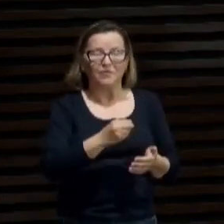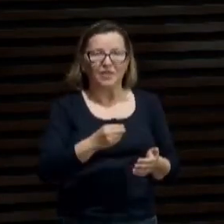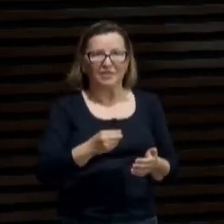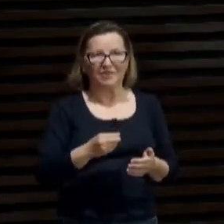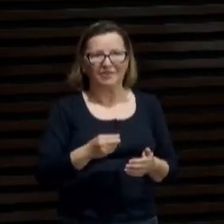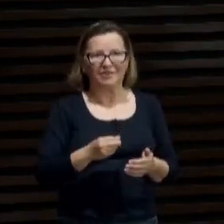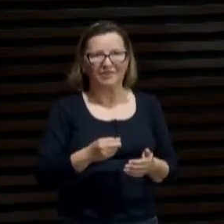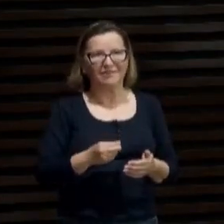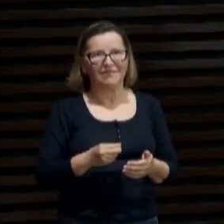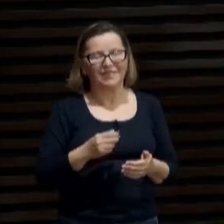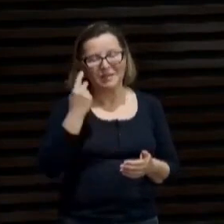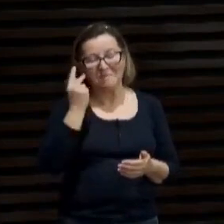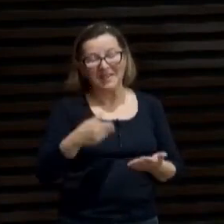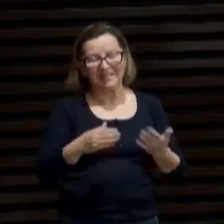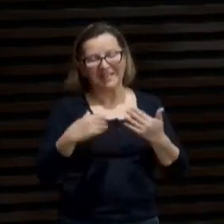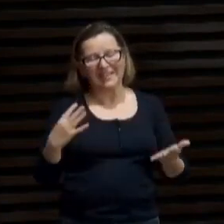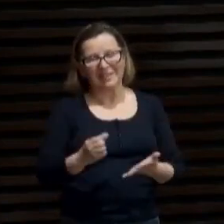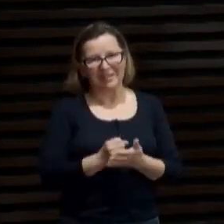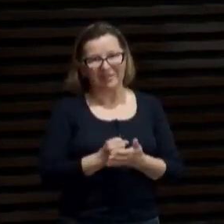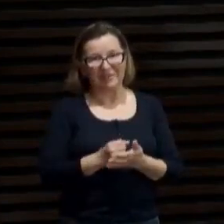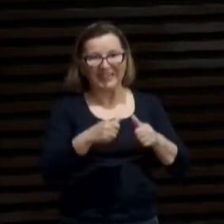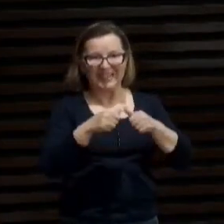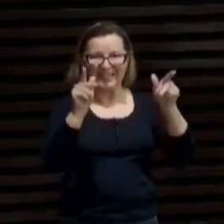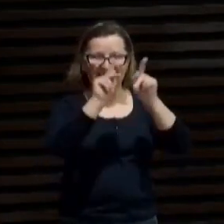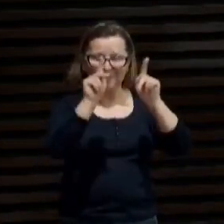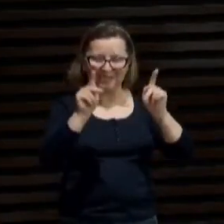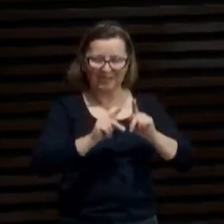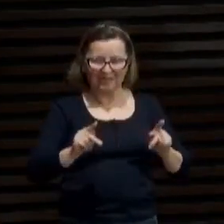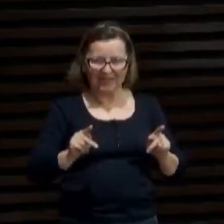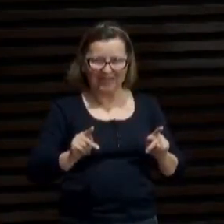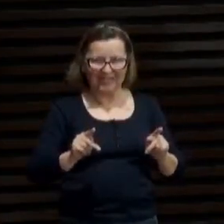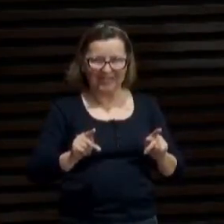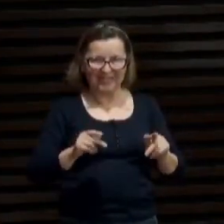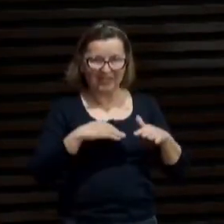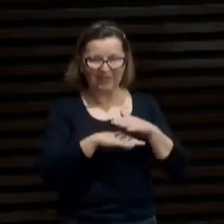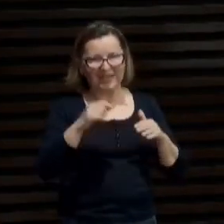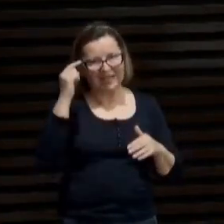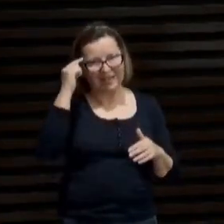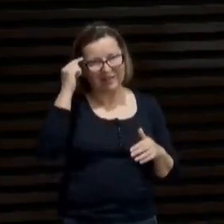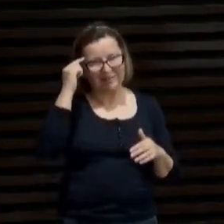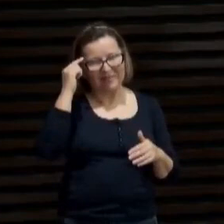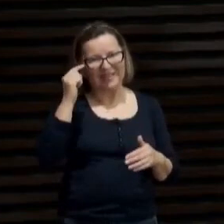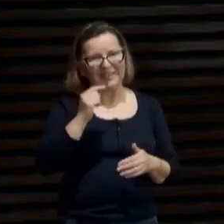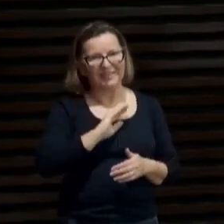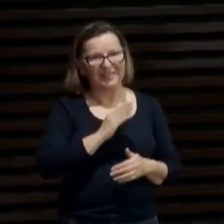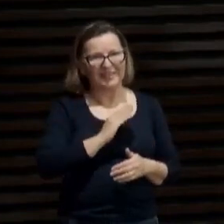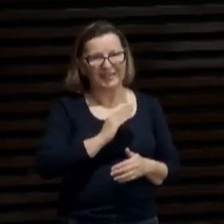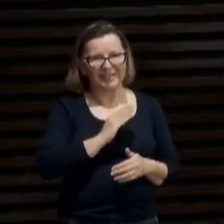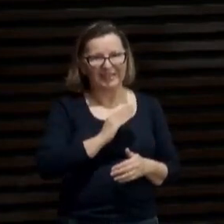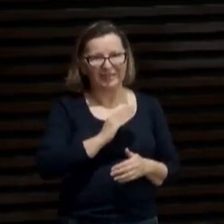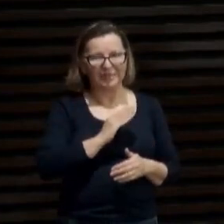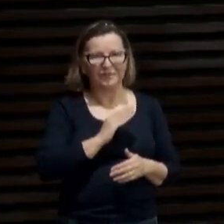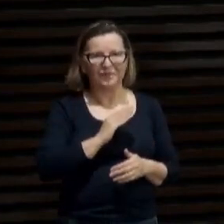Essa paz excede todo entendimento. E é essa paz que guarda a mente e o coração daqueles que se achegam